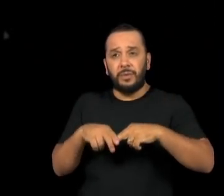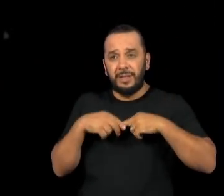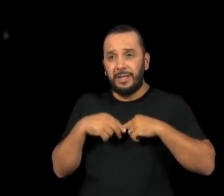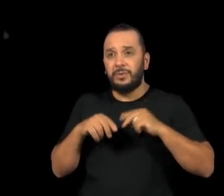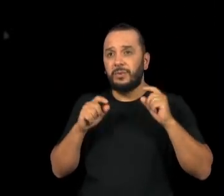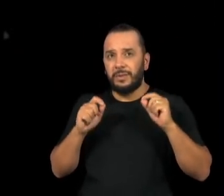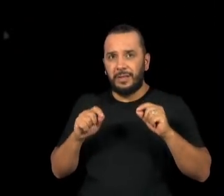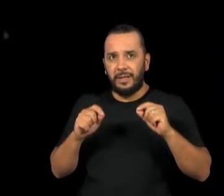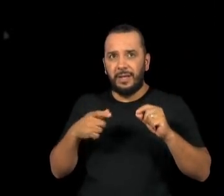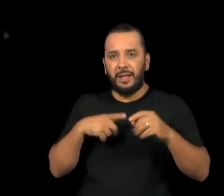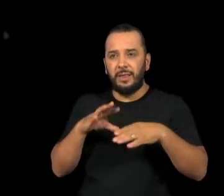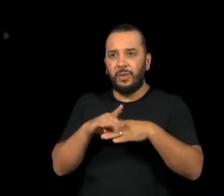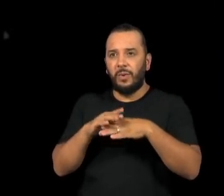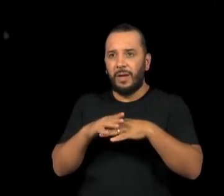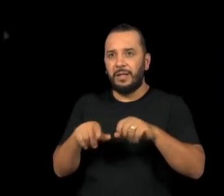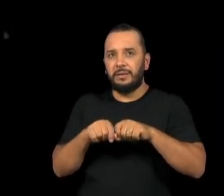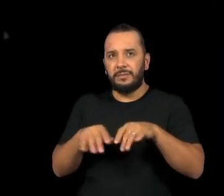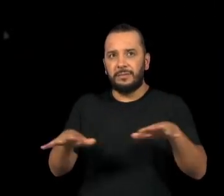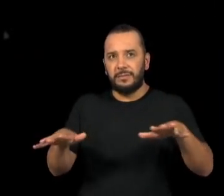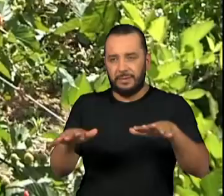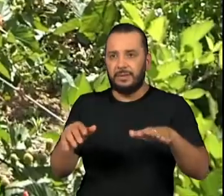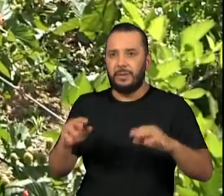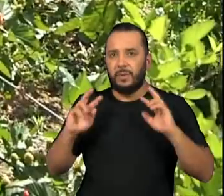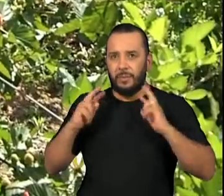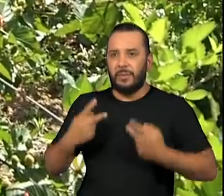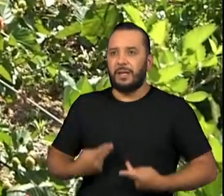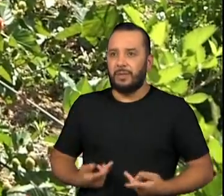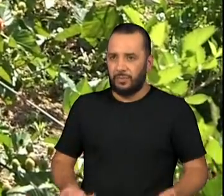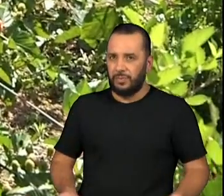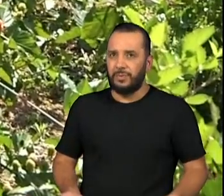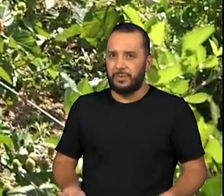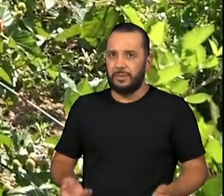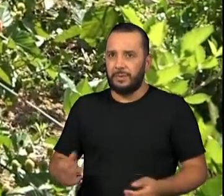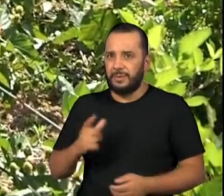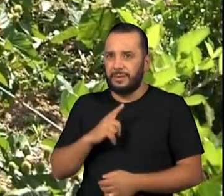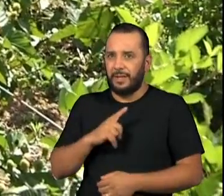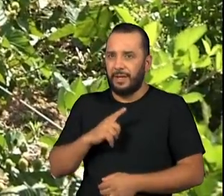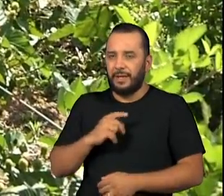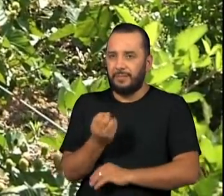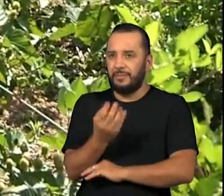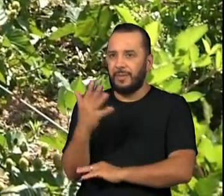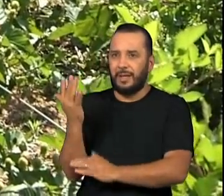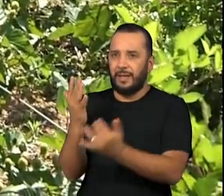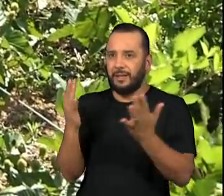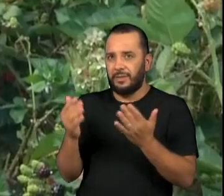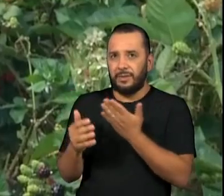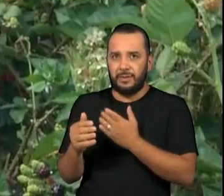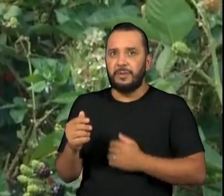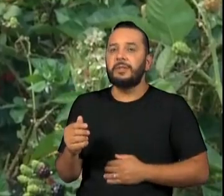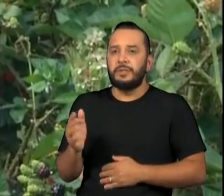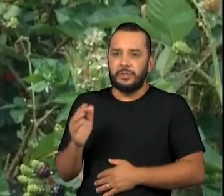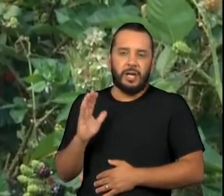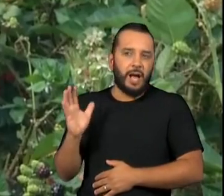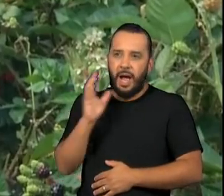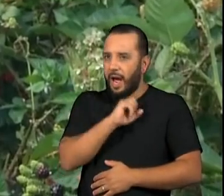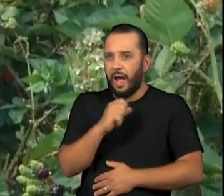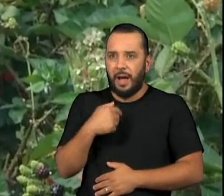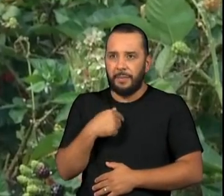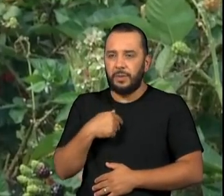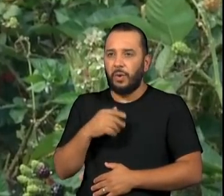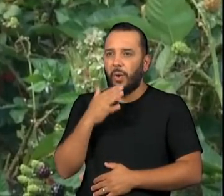novas doenças surgirem também entre os seres humanos. No caso das plantas, você acelera o processo de floração,